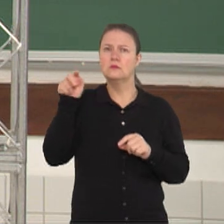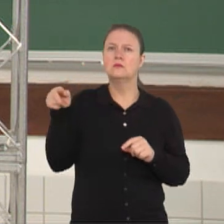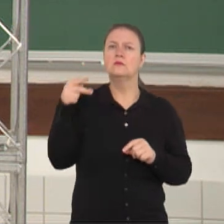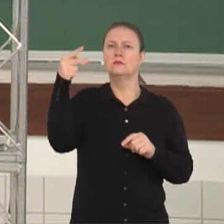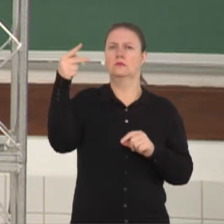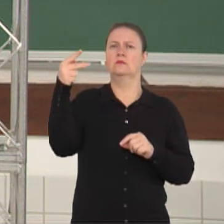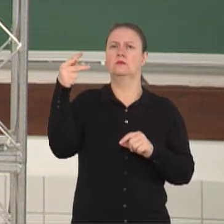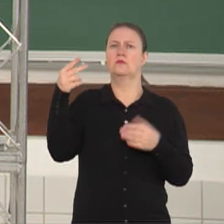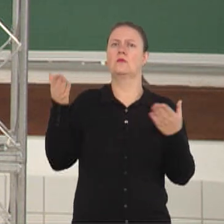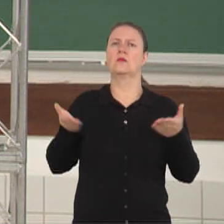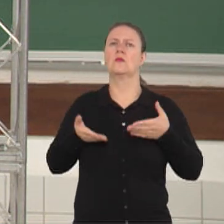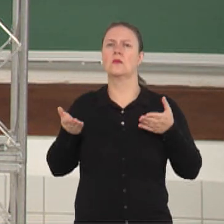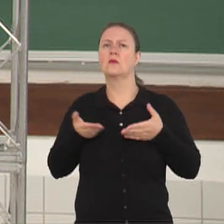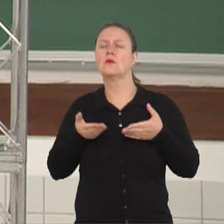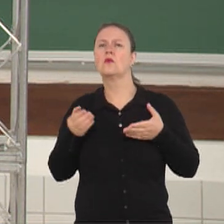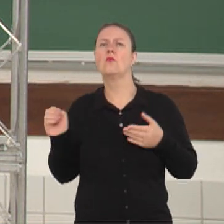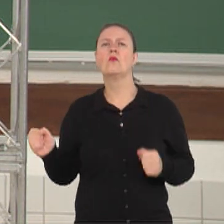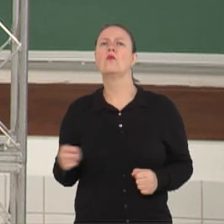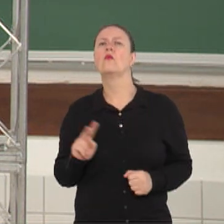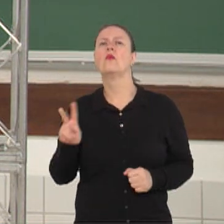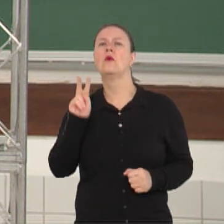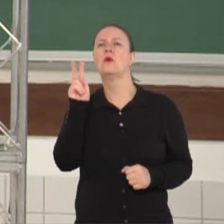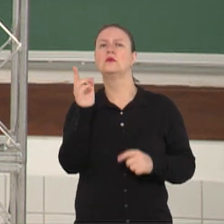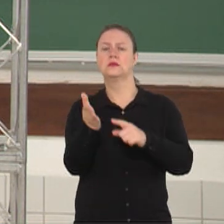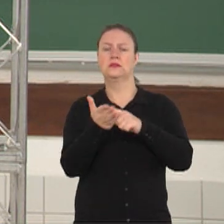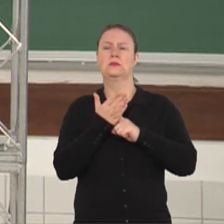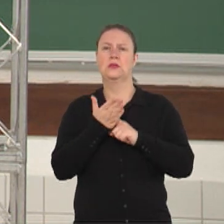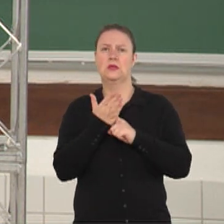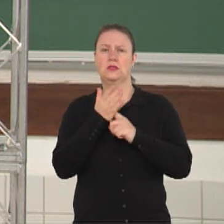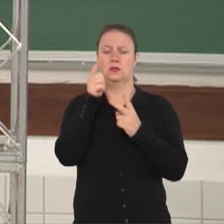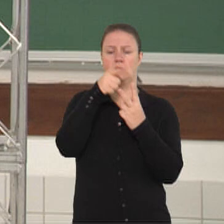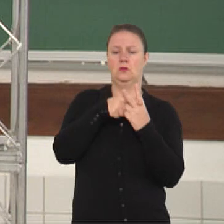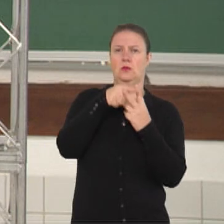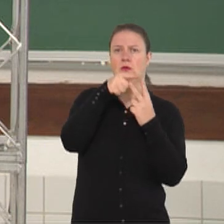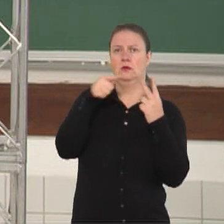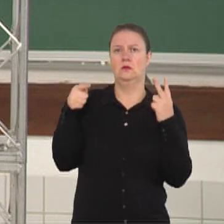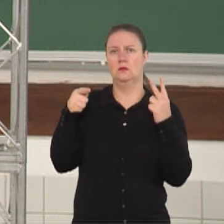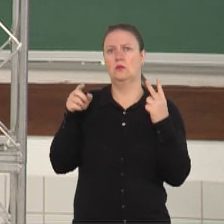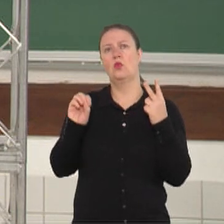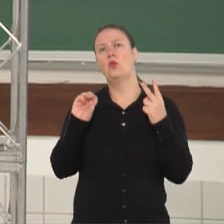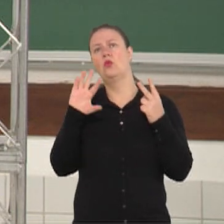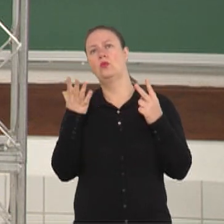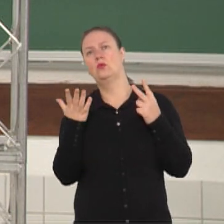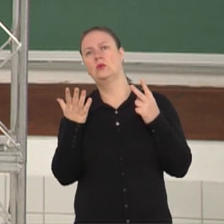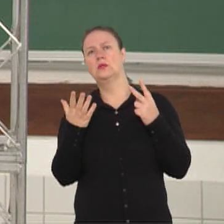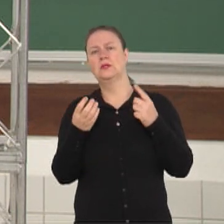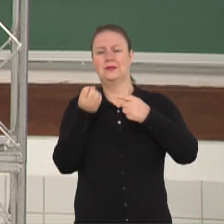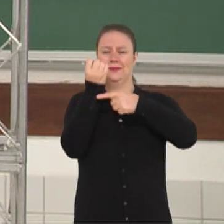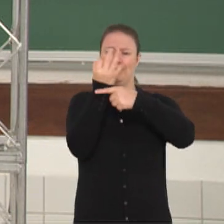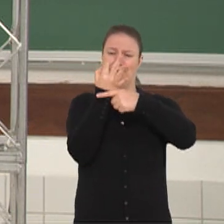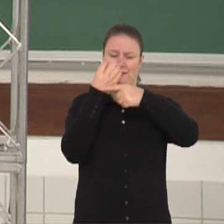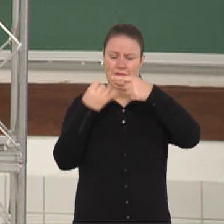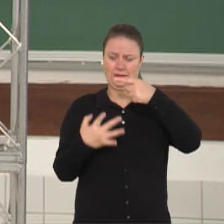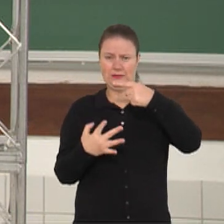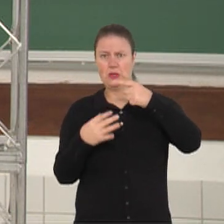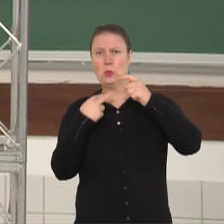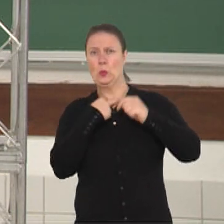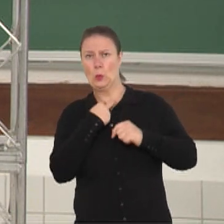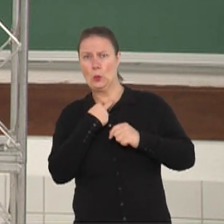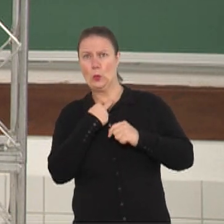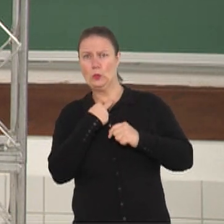valor inteiro. Quando aparece uma raiz, um número decimal, a gente já fica meio assim, será que pode, será que não